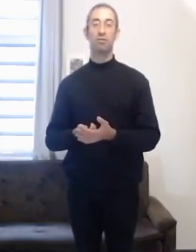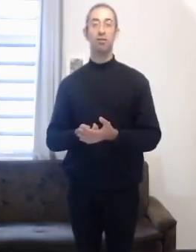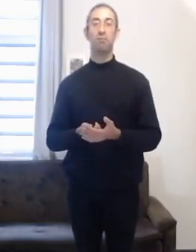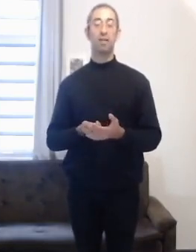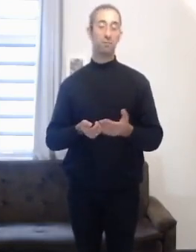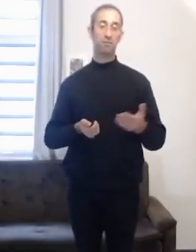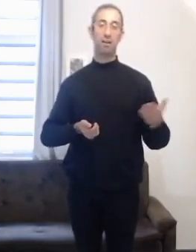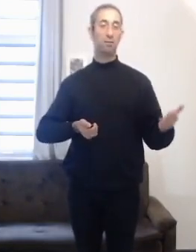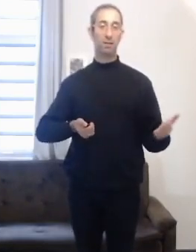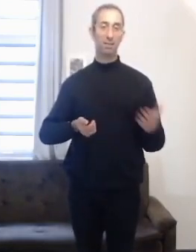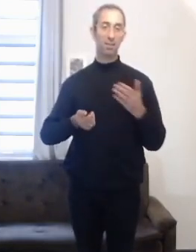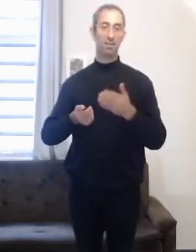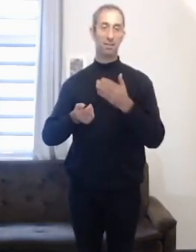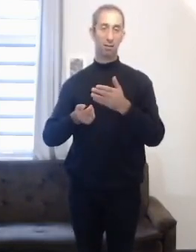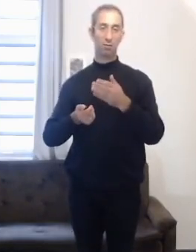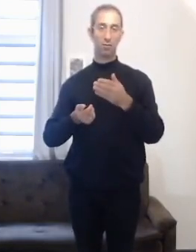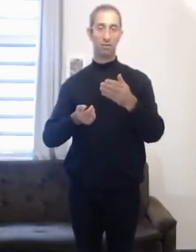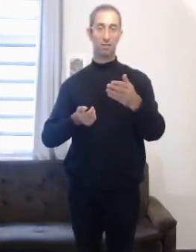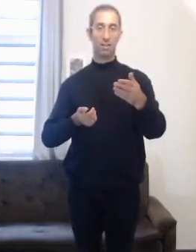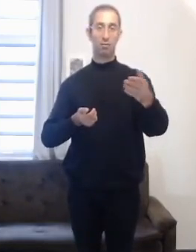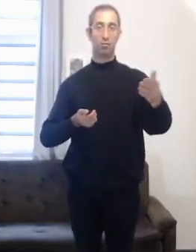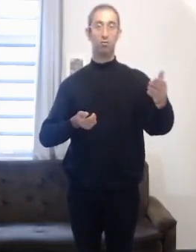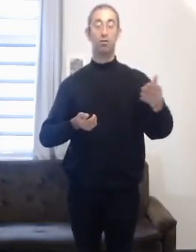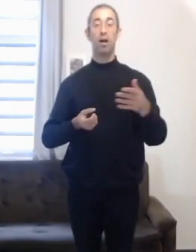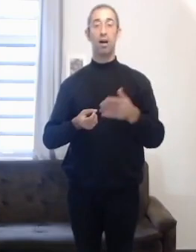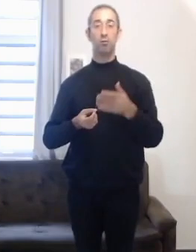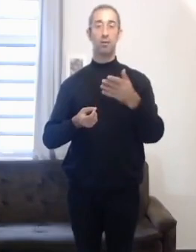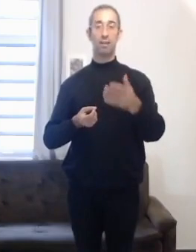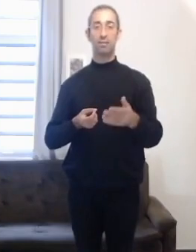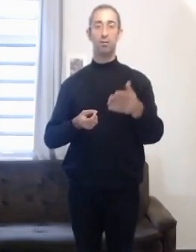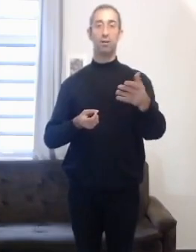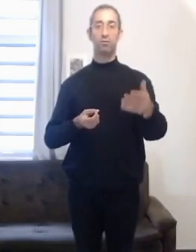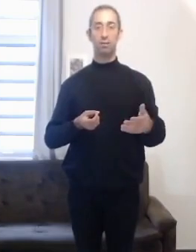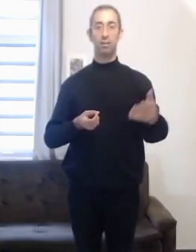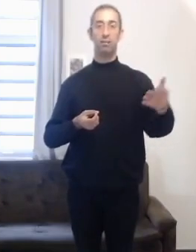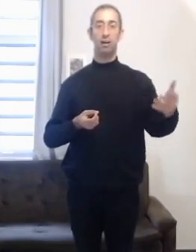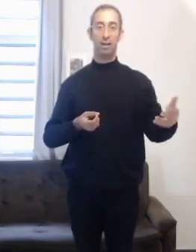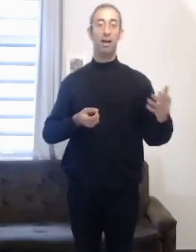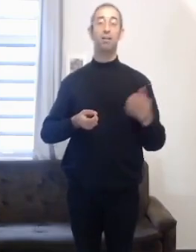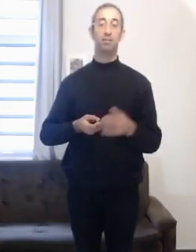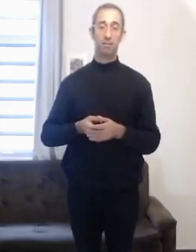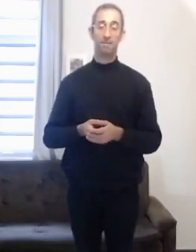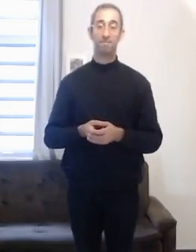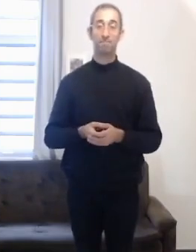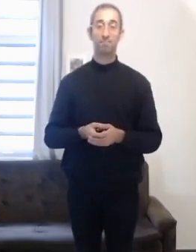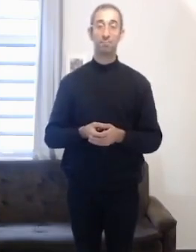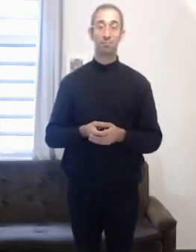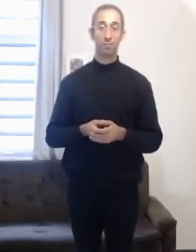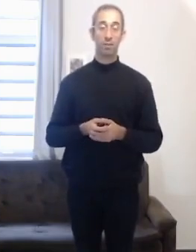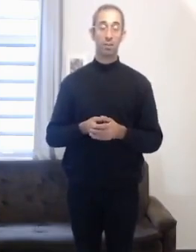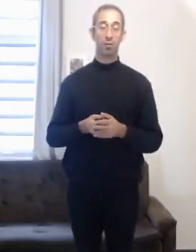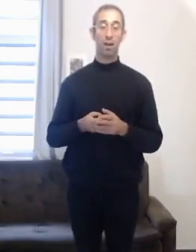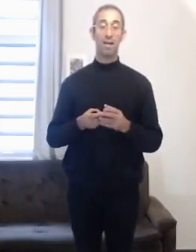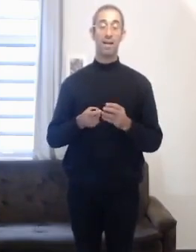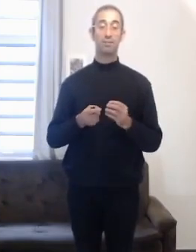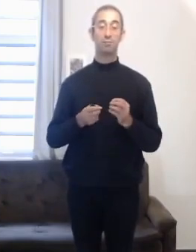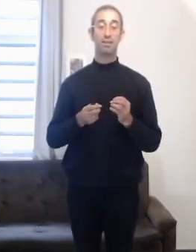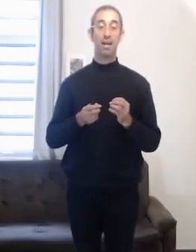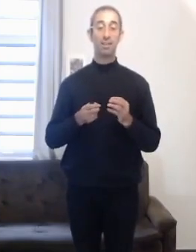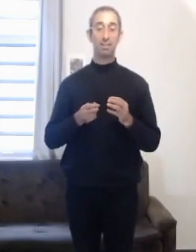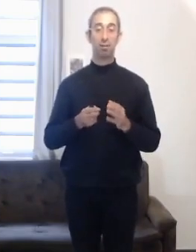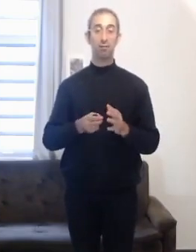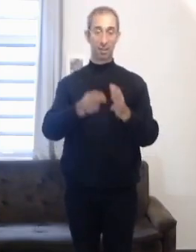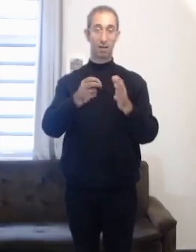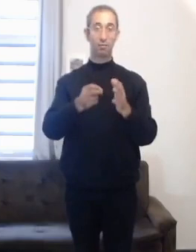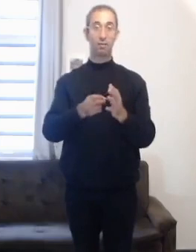são ou se não são, mais para o final da pesquisa, né? Quando vocês fizerem toda a argumentação, raciocínio, análise, né? Então, é a sua